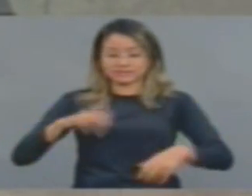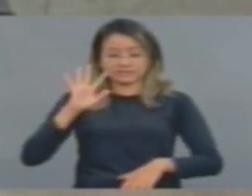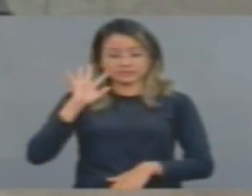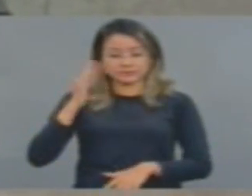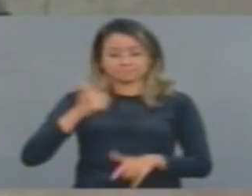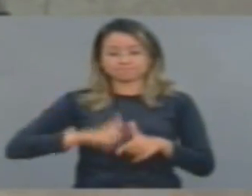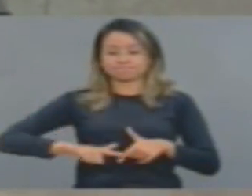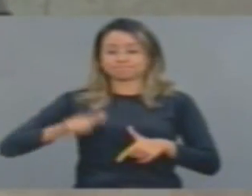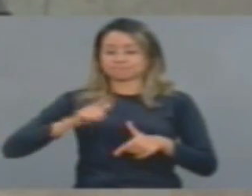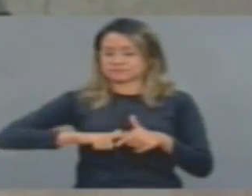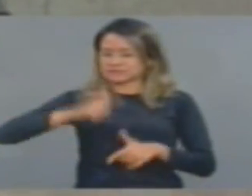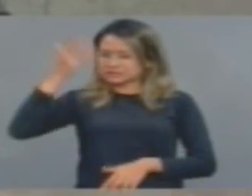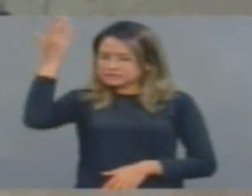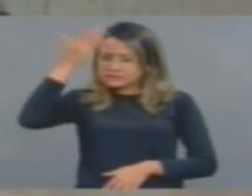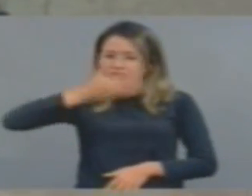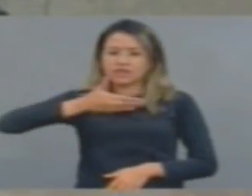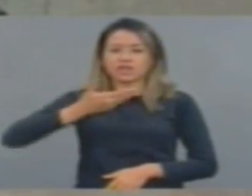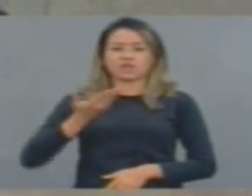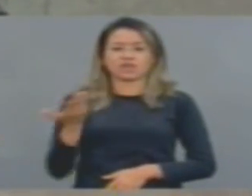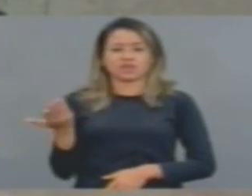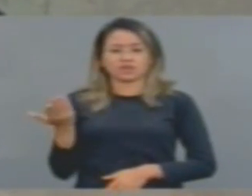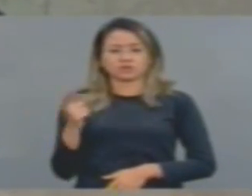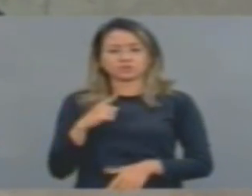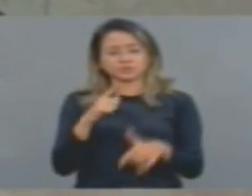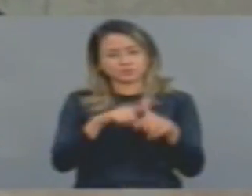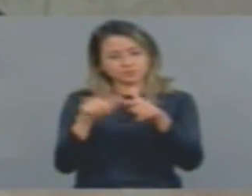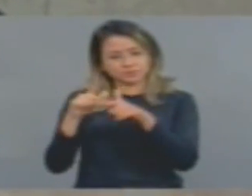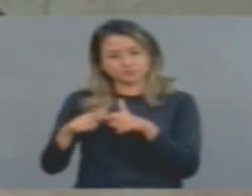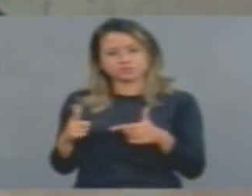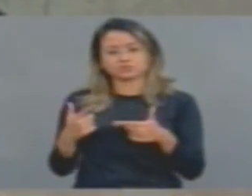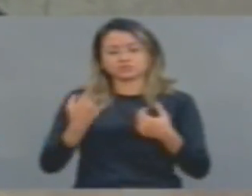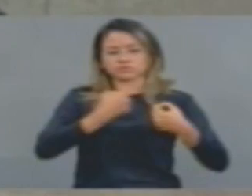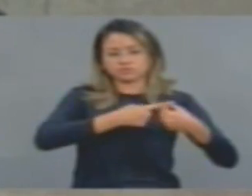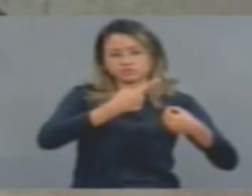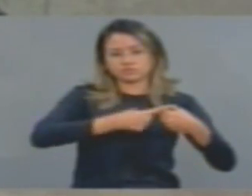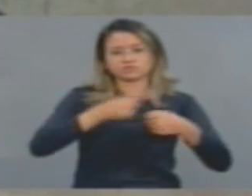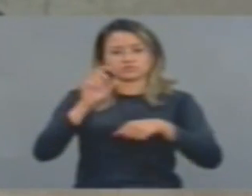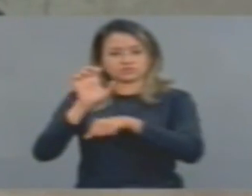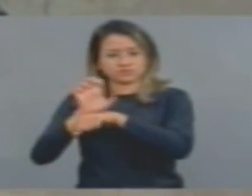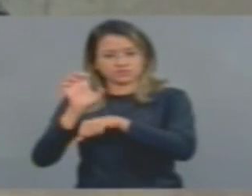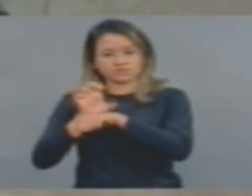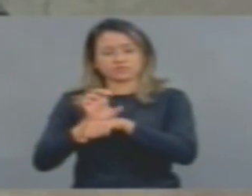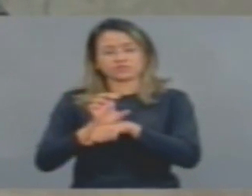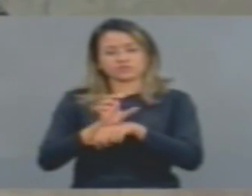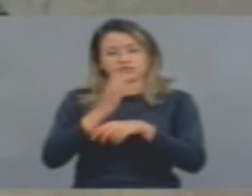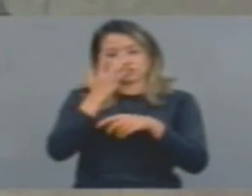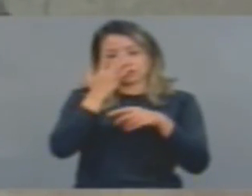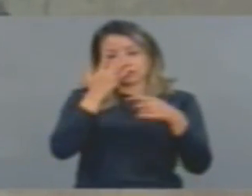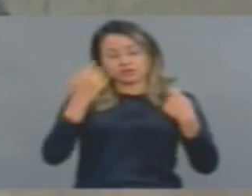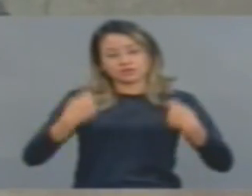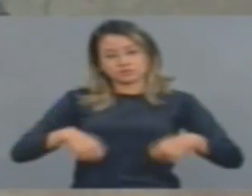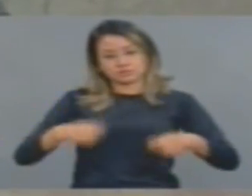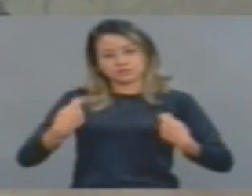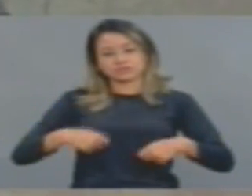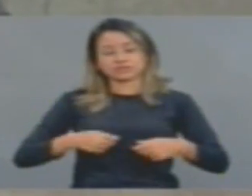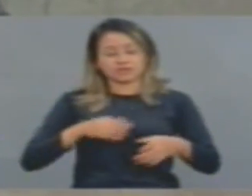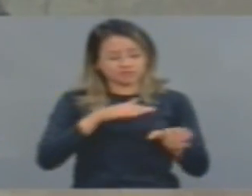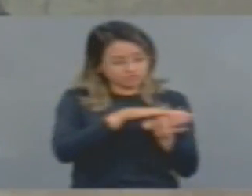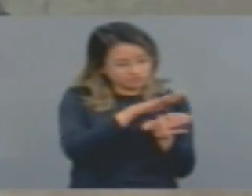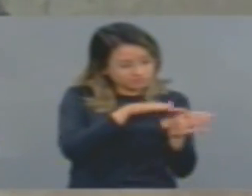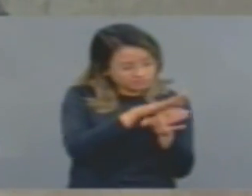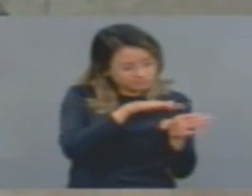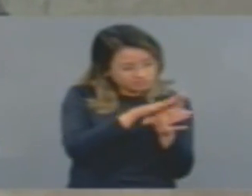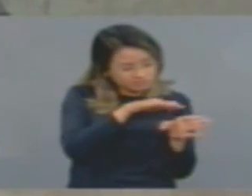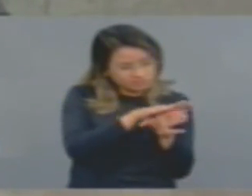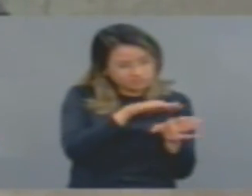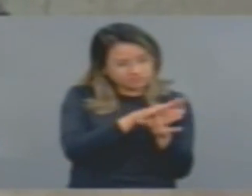se o poder público, aí envolvendo municípios e Estado, tivesse socializado essas crianças que